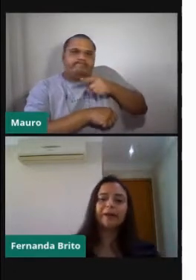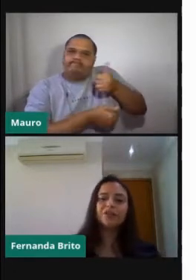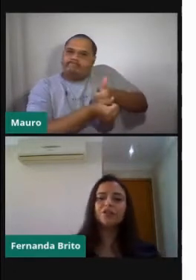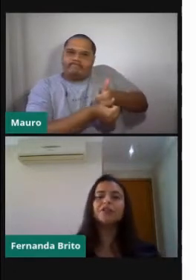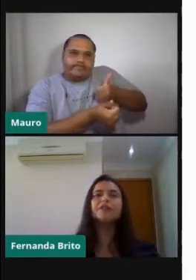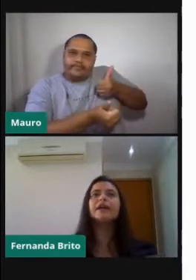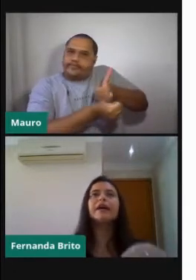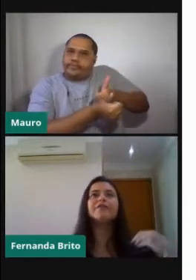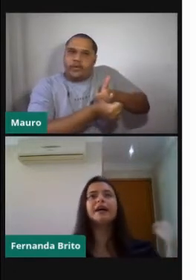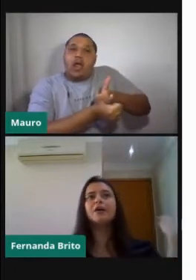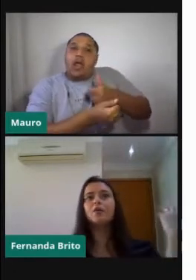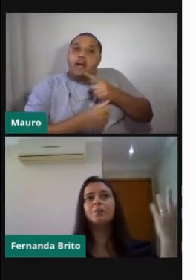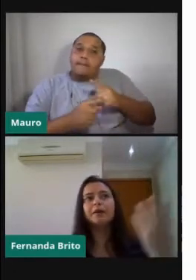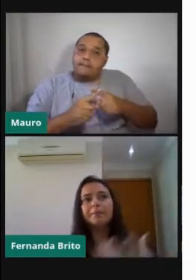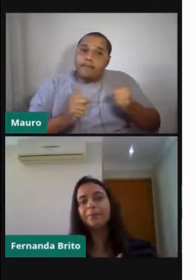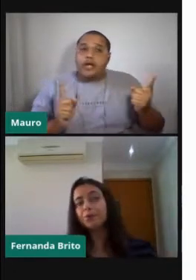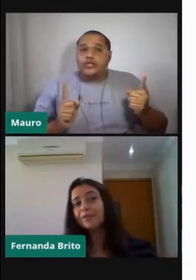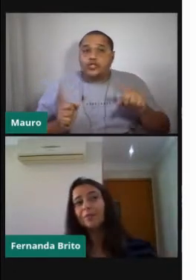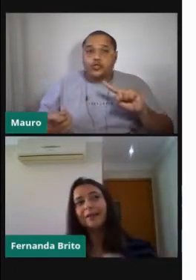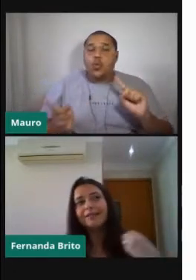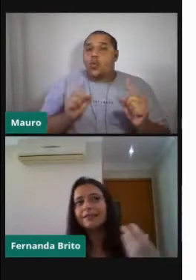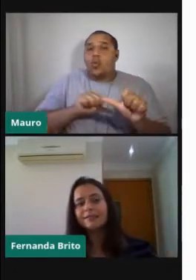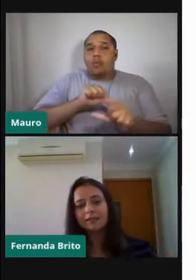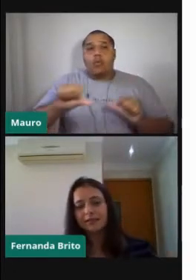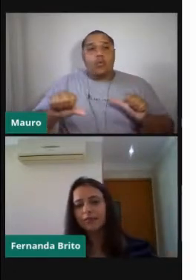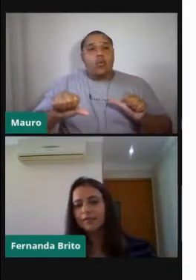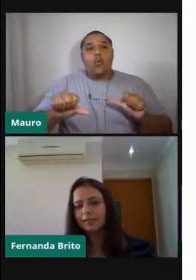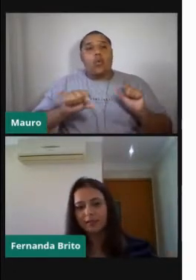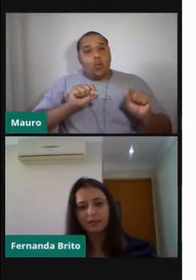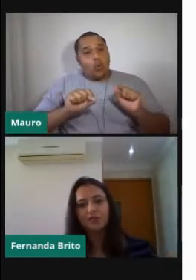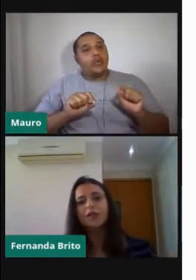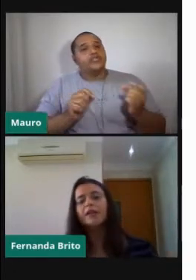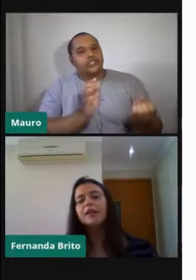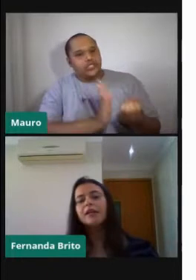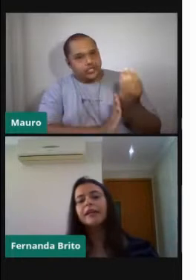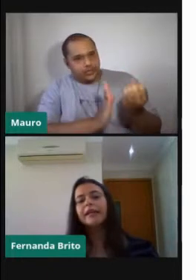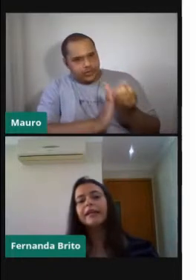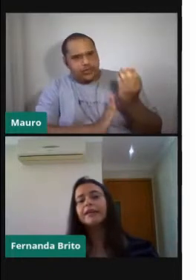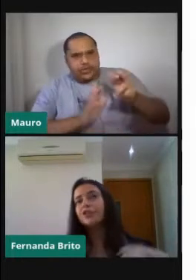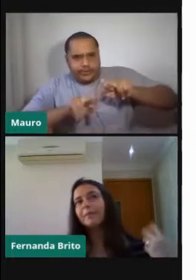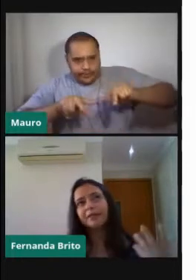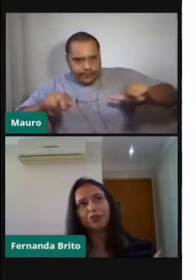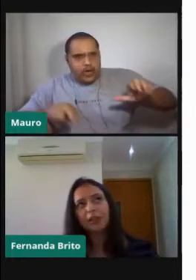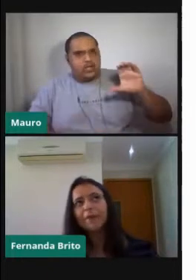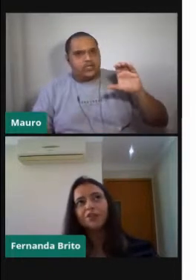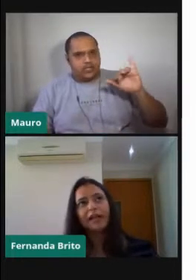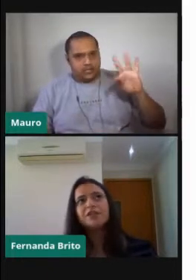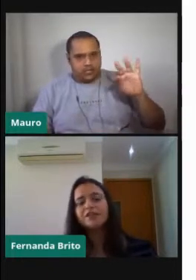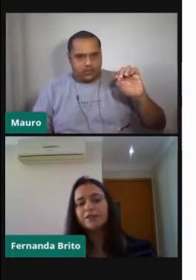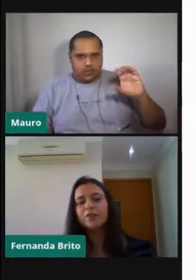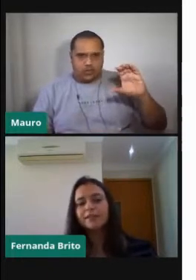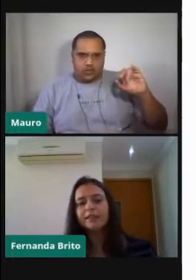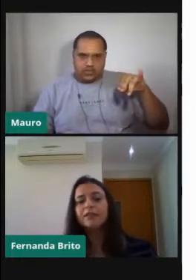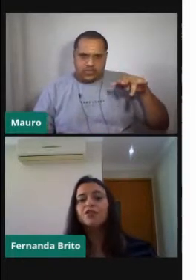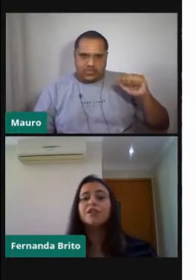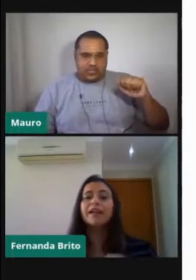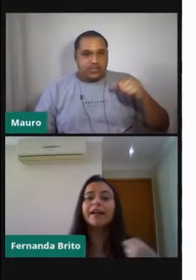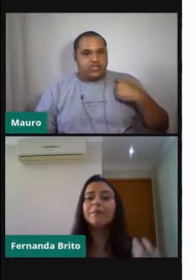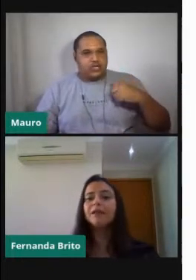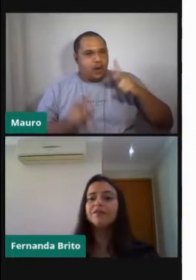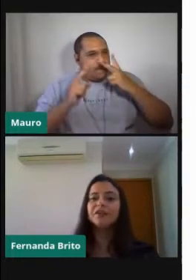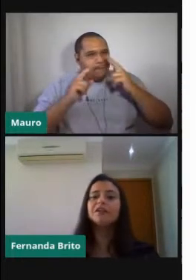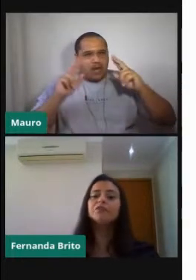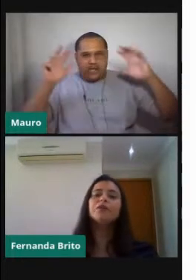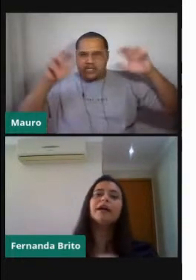em contrapartida, haverá uma produção maciça de citocinas, chamada de tempestade de citocinas,